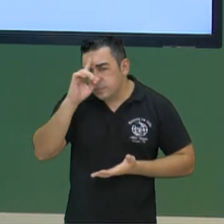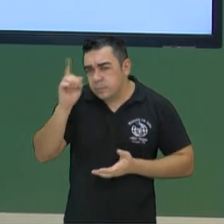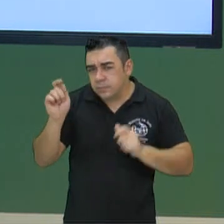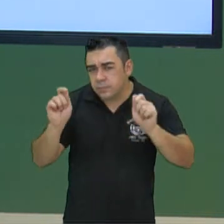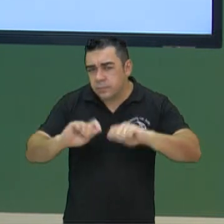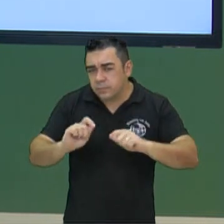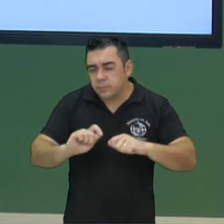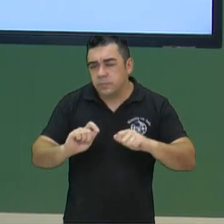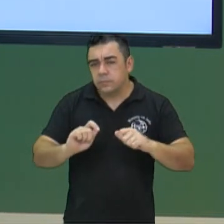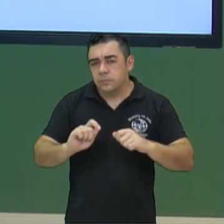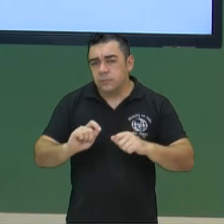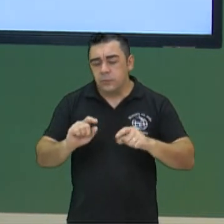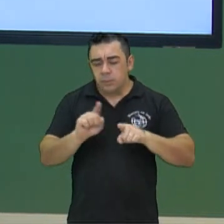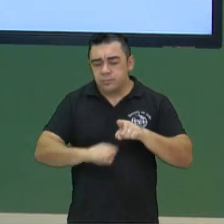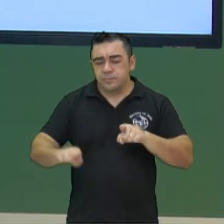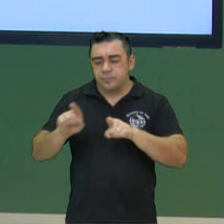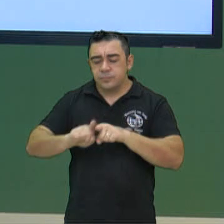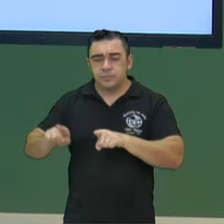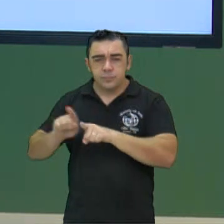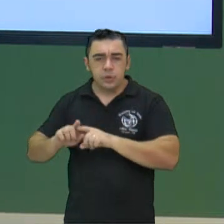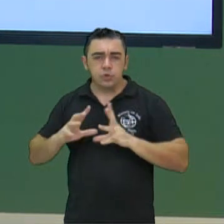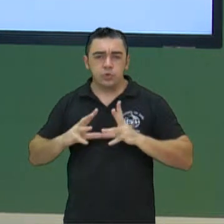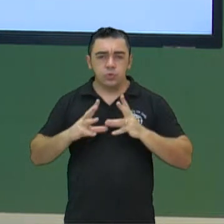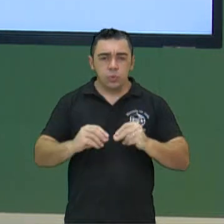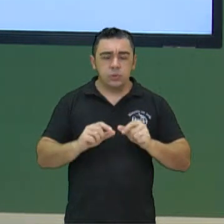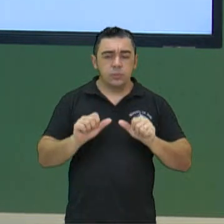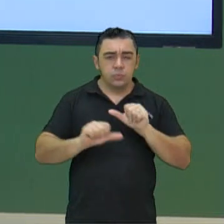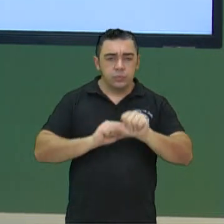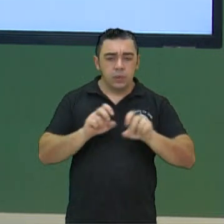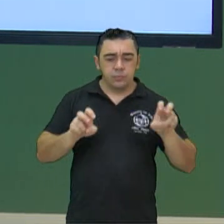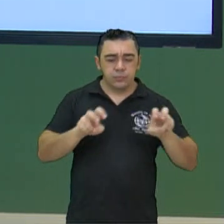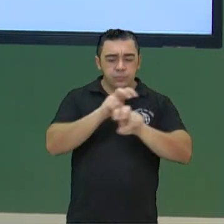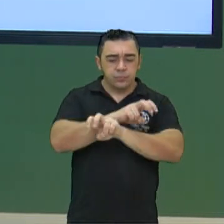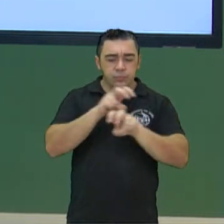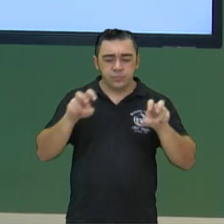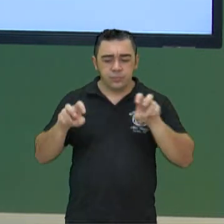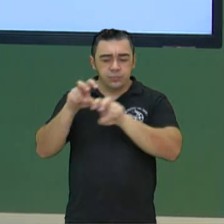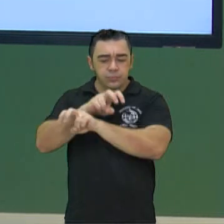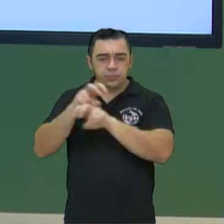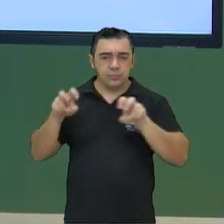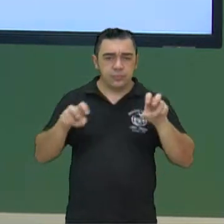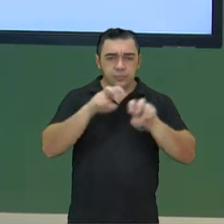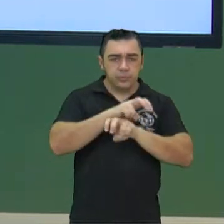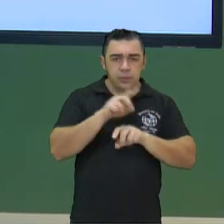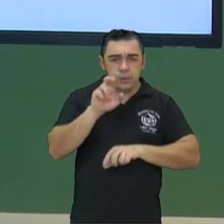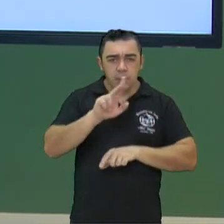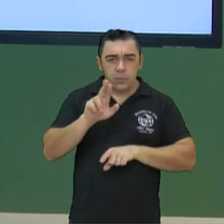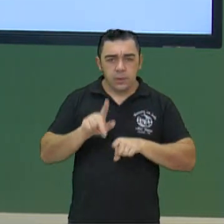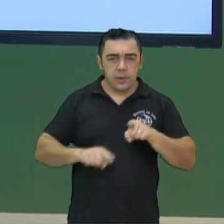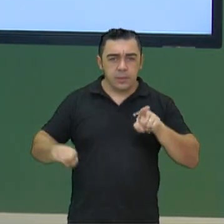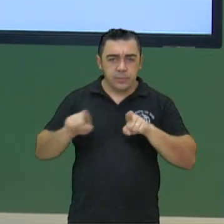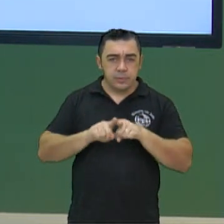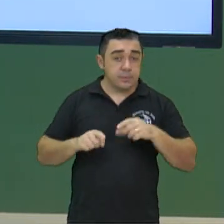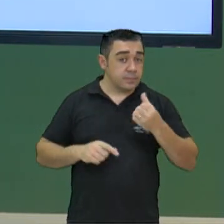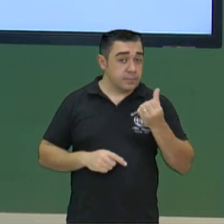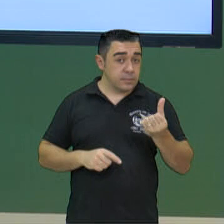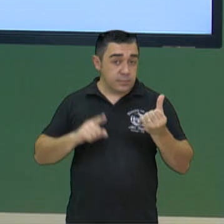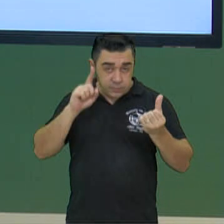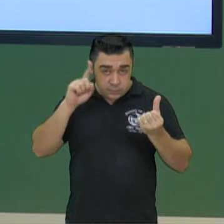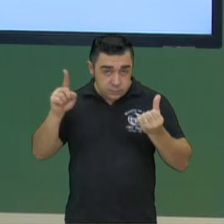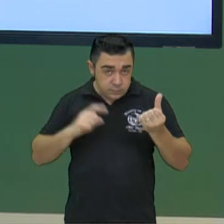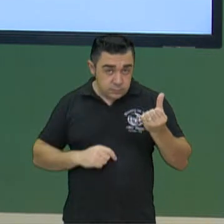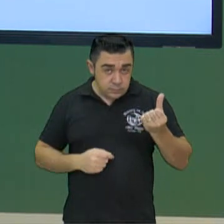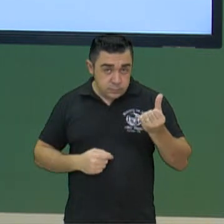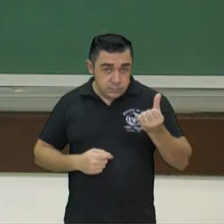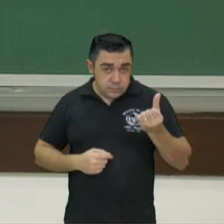dias vai levar para que elas troquem de lugares sem repetir? Vão levar 6 dias. Mas